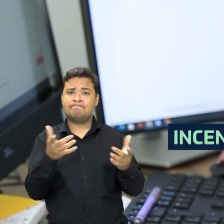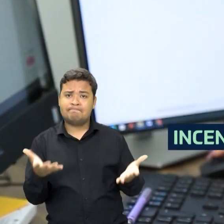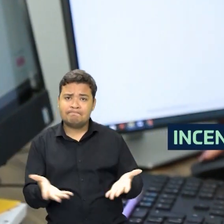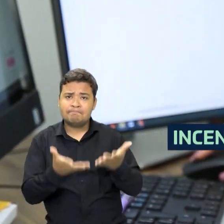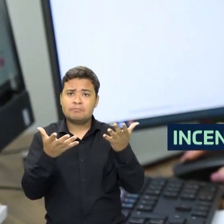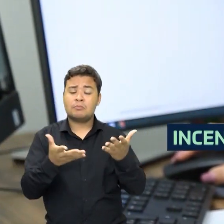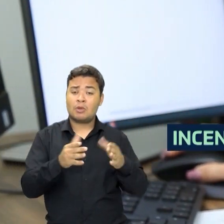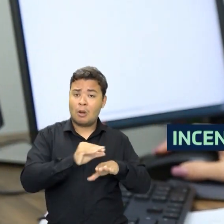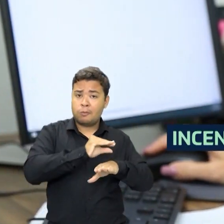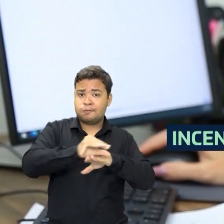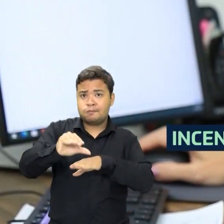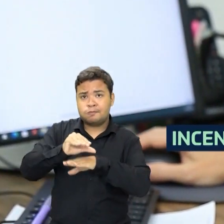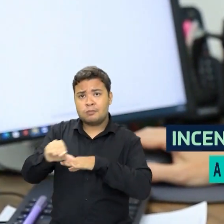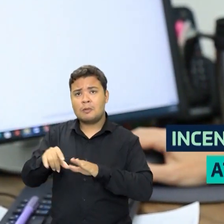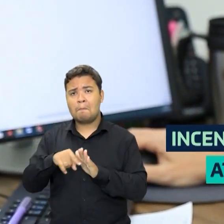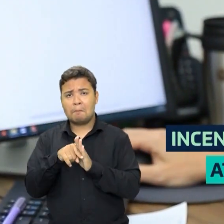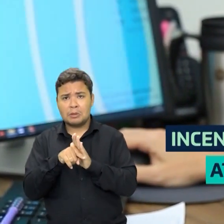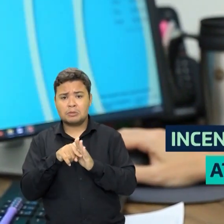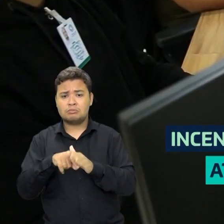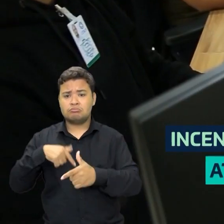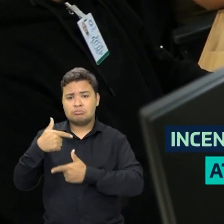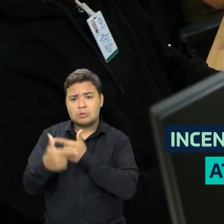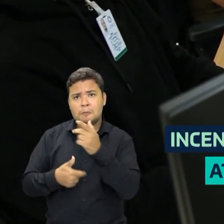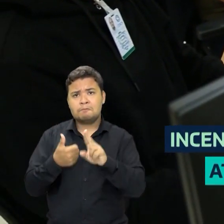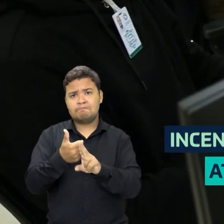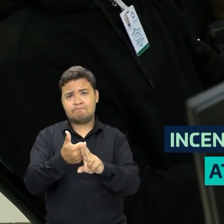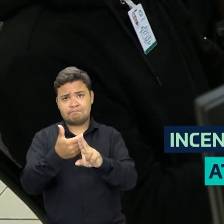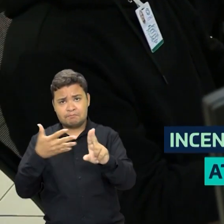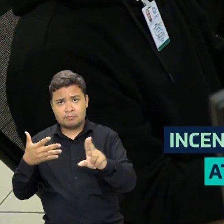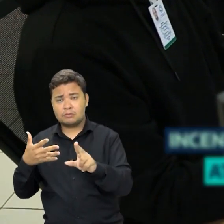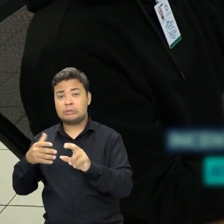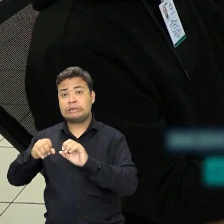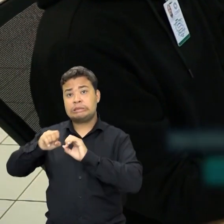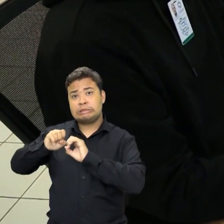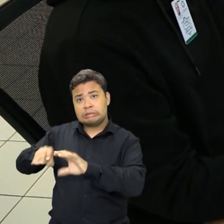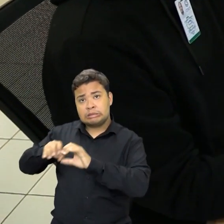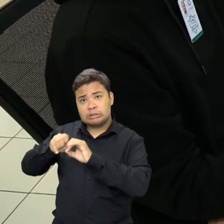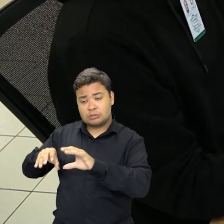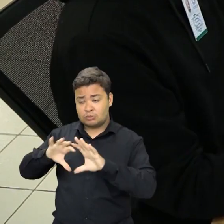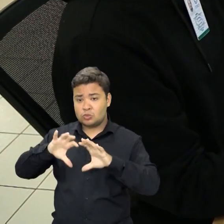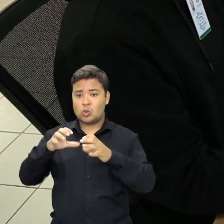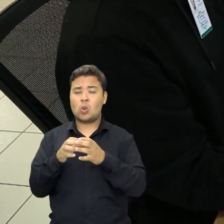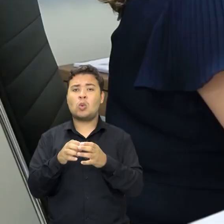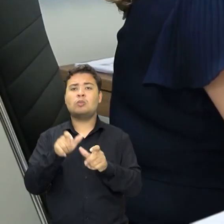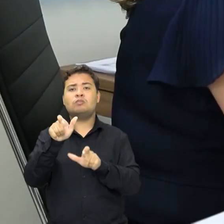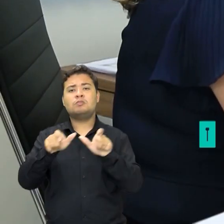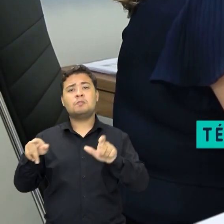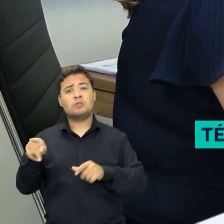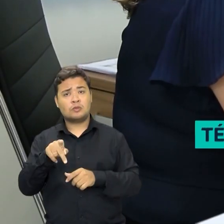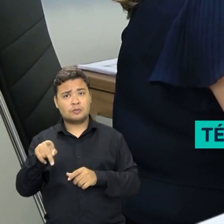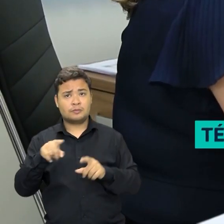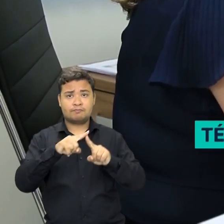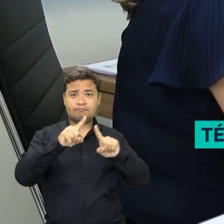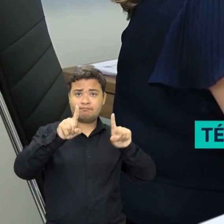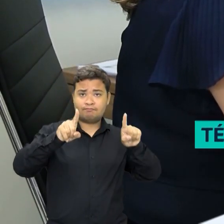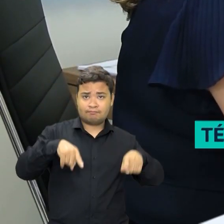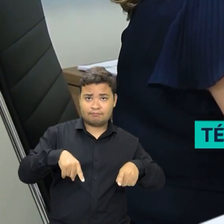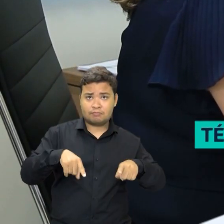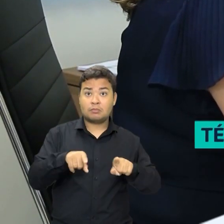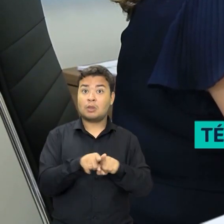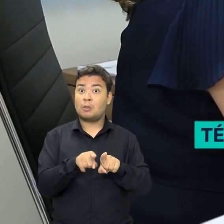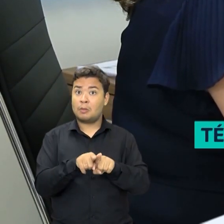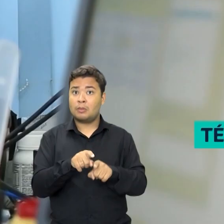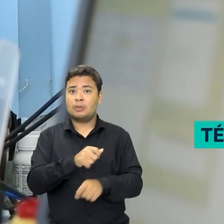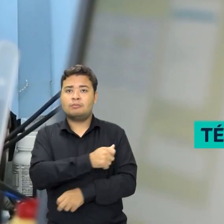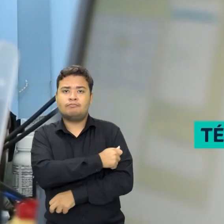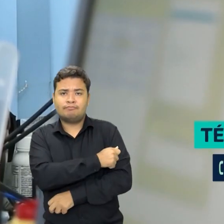e financiamento de pesquisas, atividades de extensão e ensino, junto aos professores, técnicos